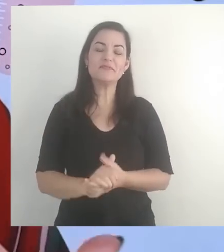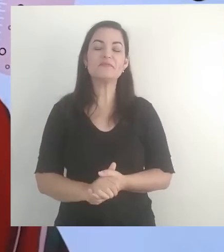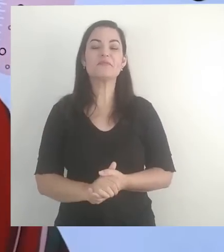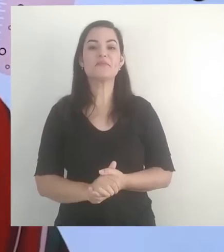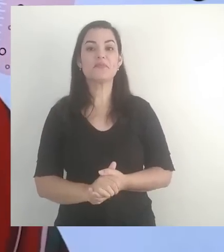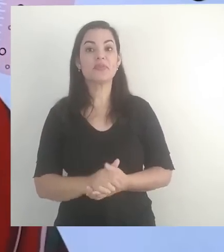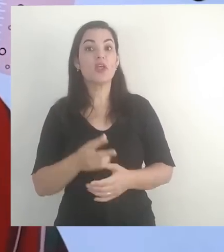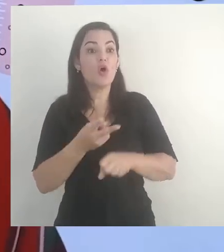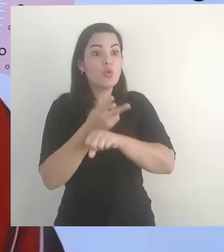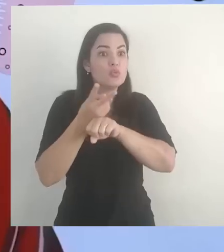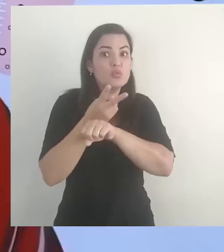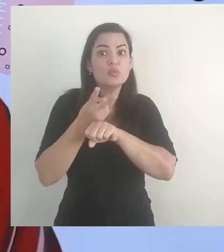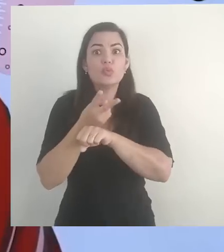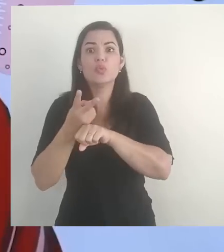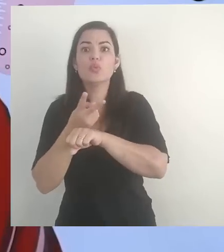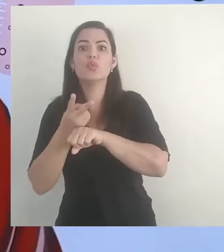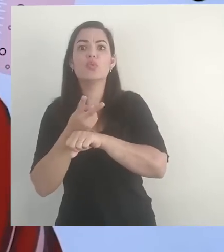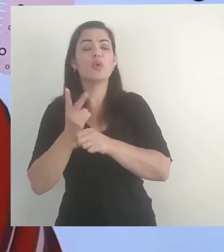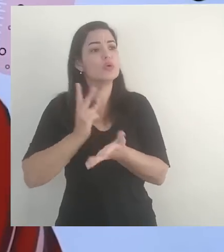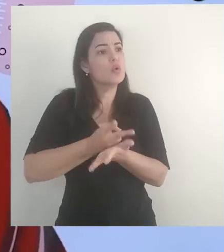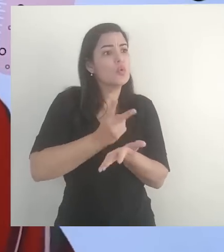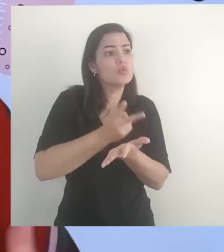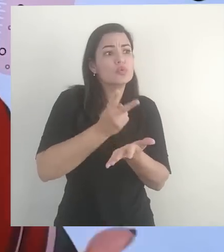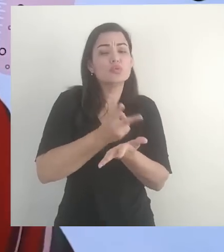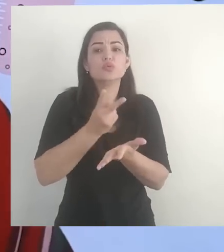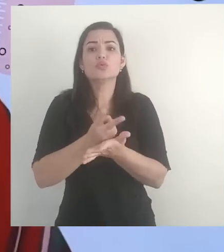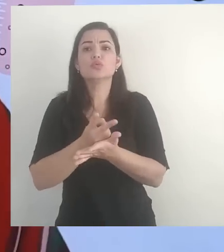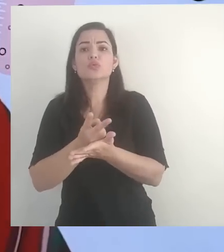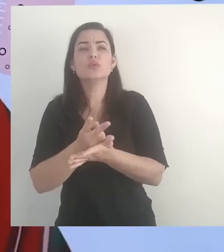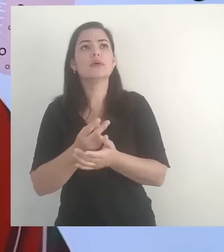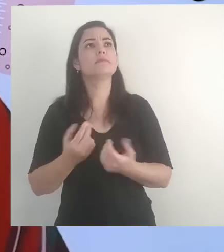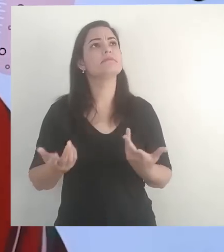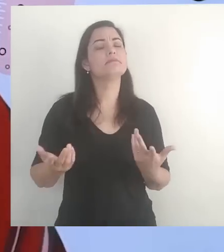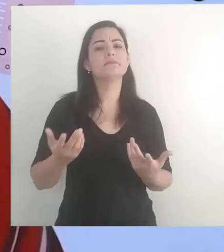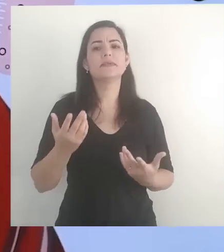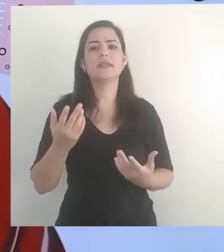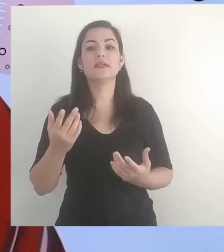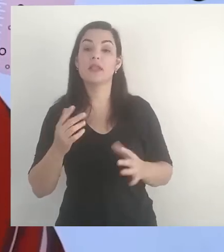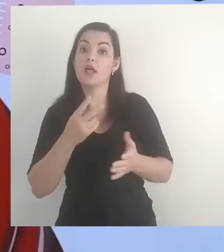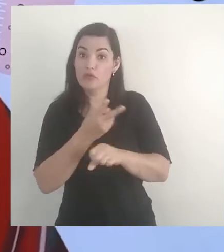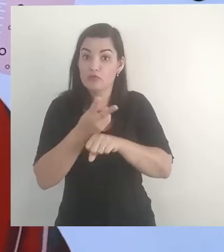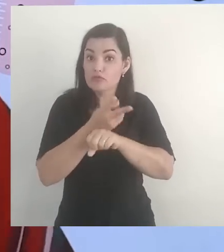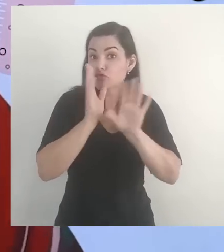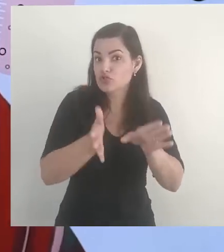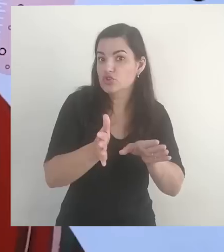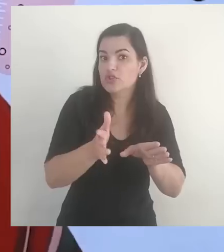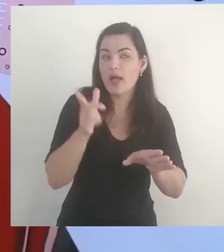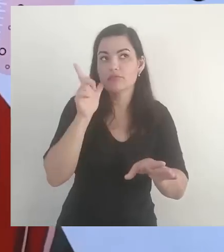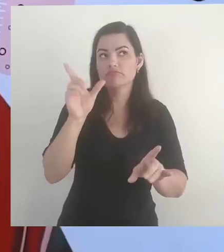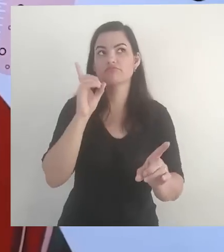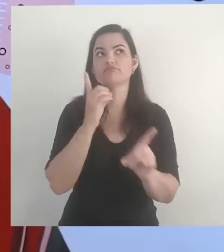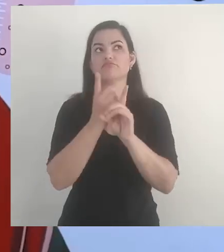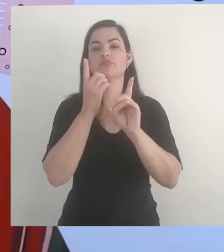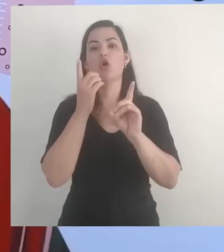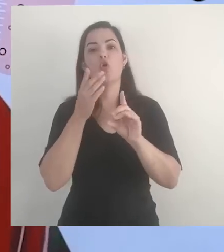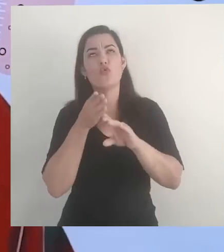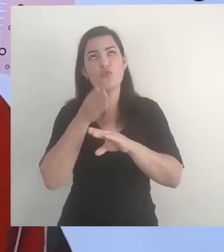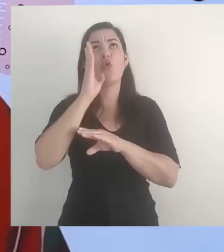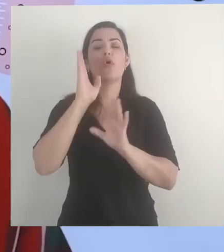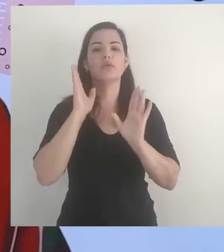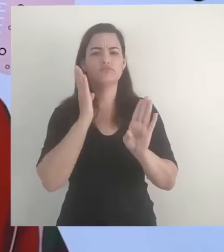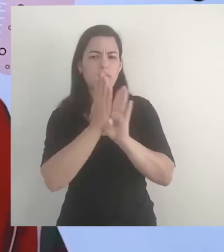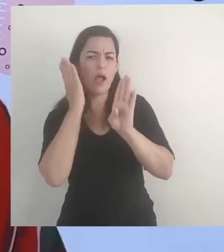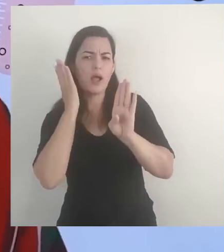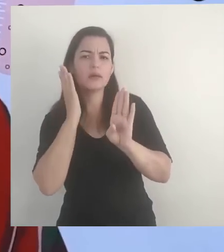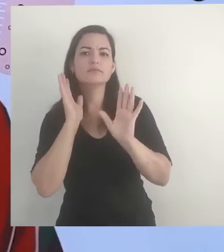Então essa busca, ela continua sendo, essa exploração, né? Busca não, a busca ele já conseguiu ir.